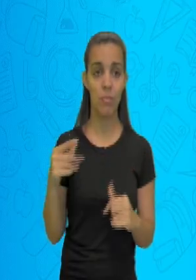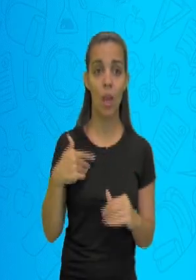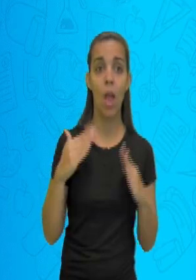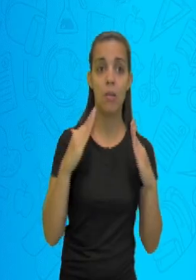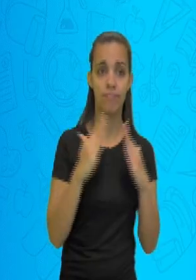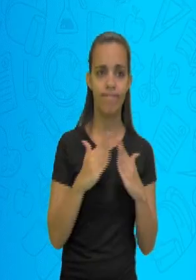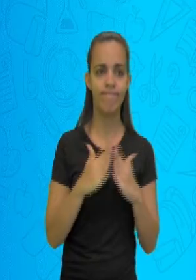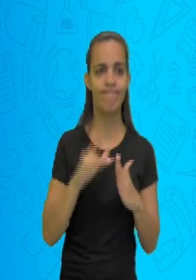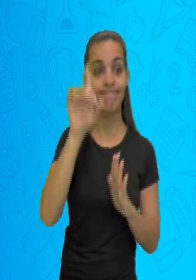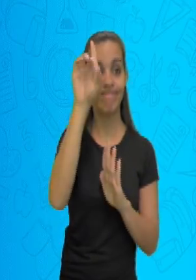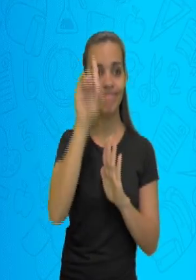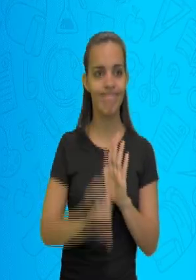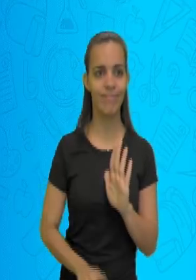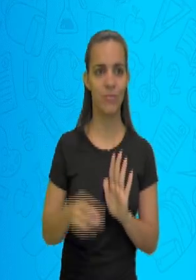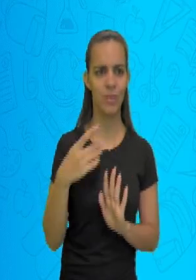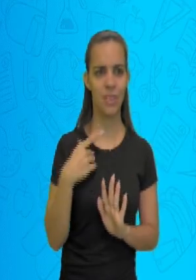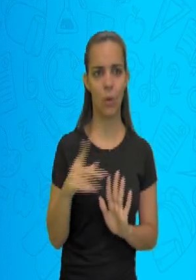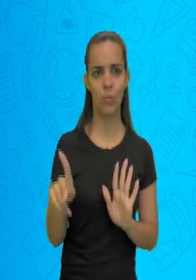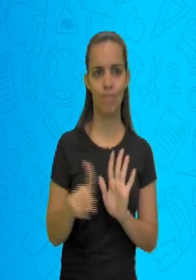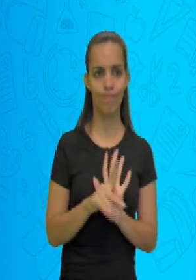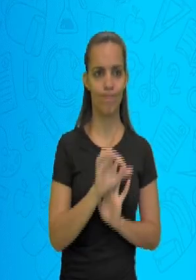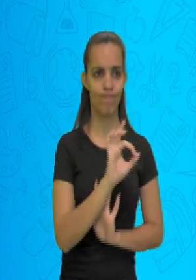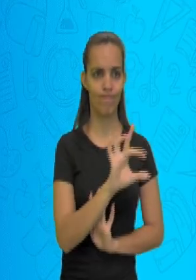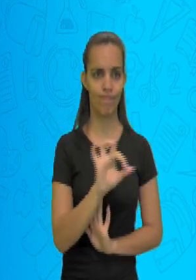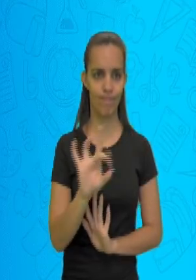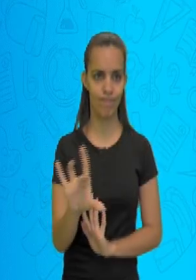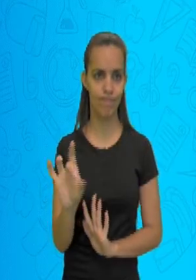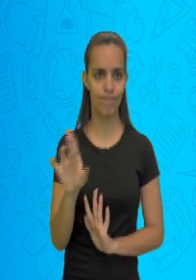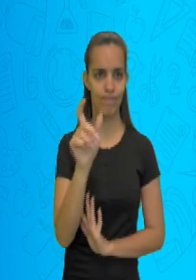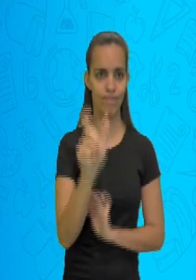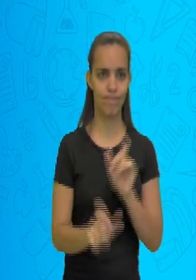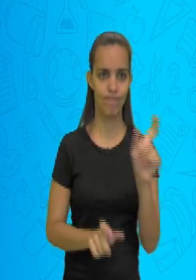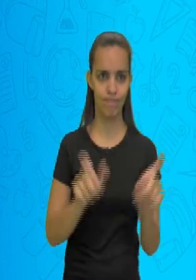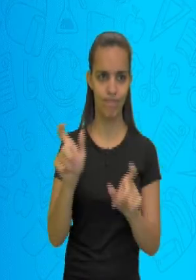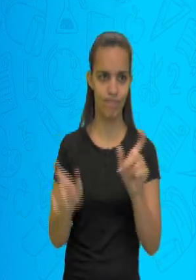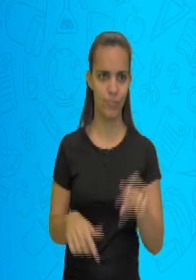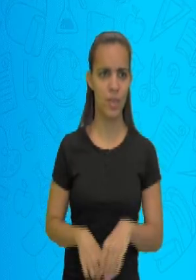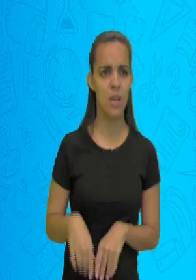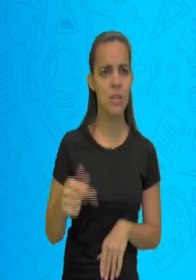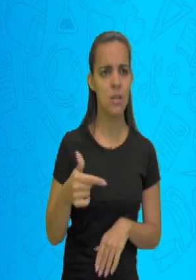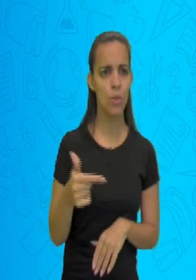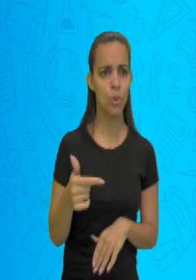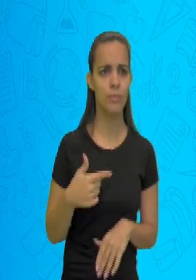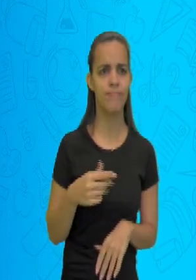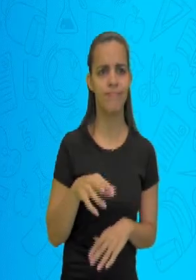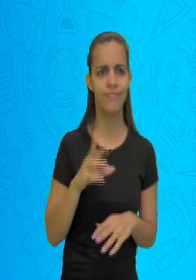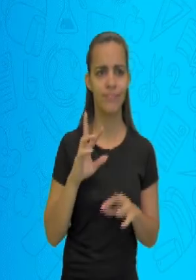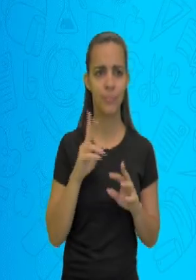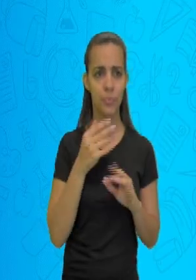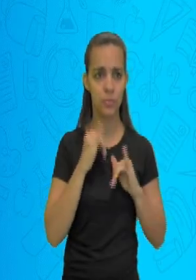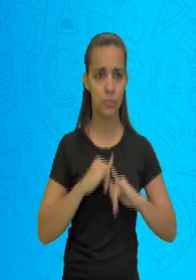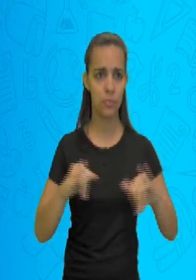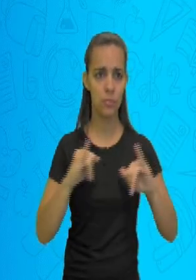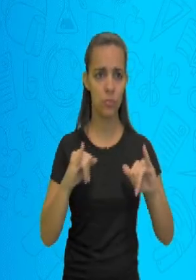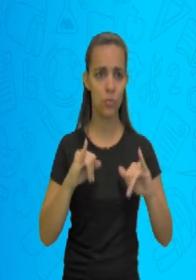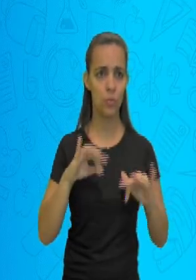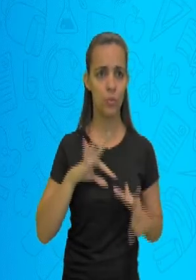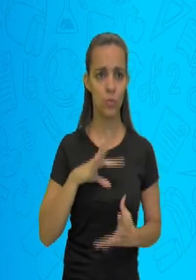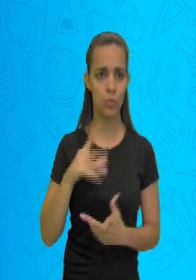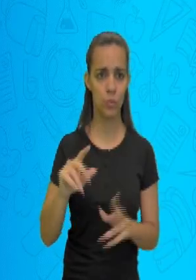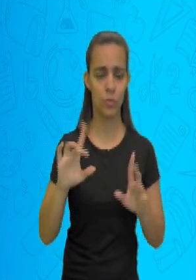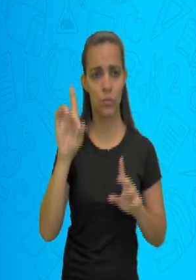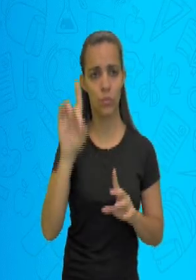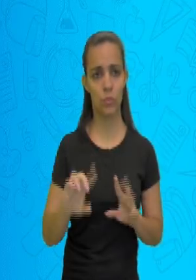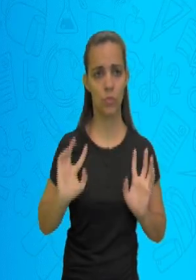a moradia é um direito fundamental de todos os indivíduos, segundo a Declaração Universal dos